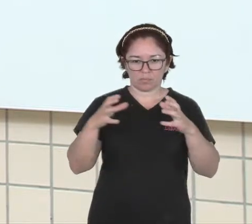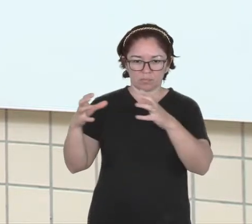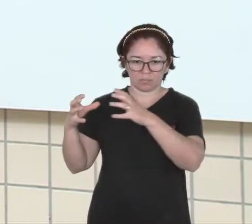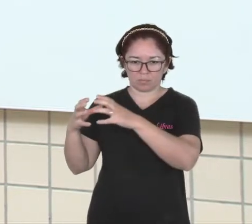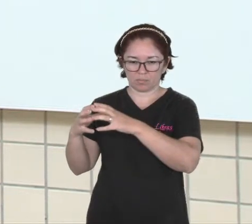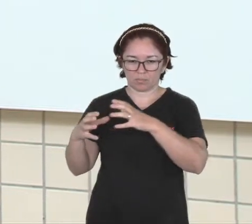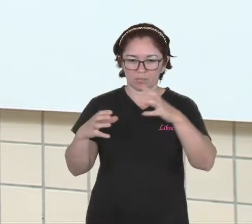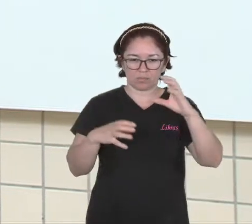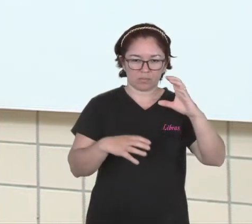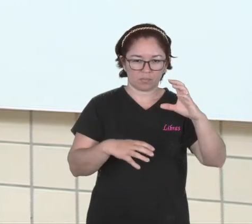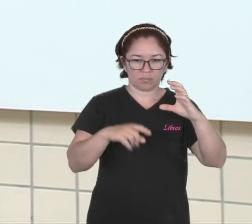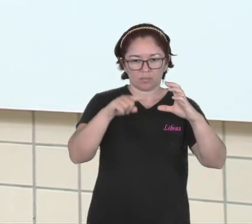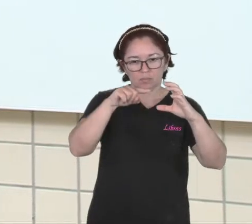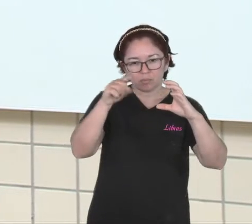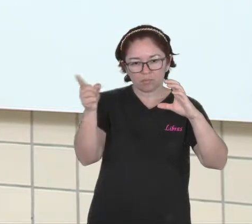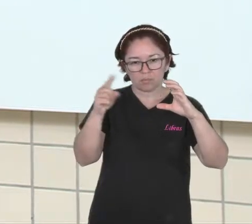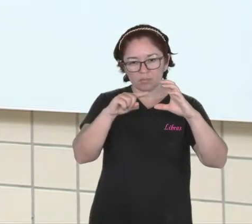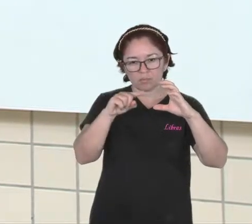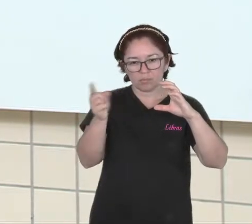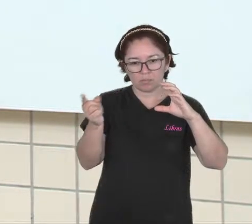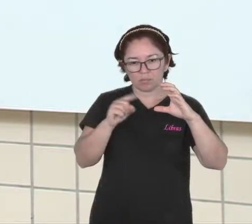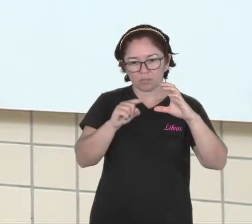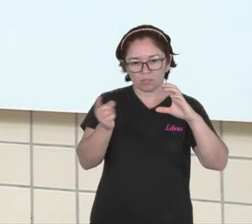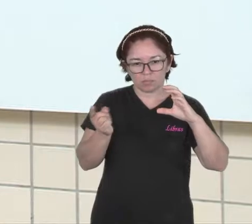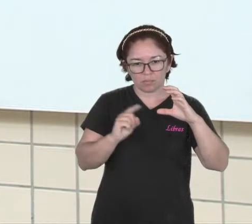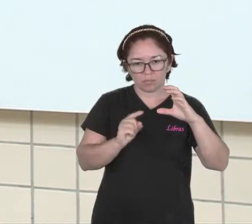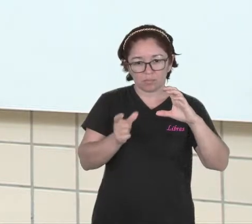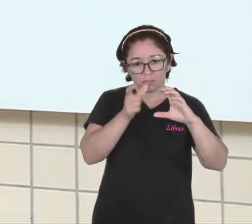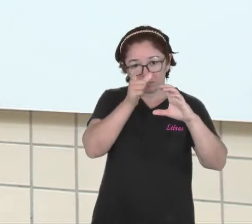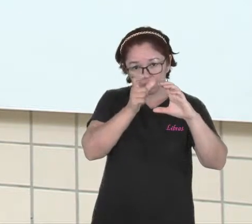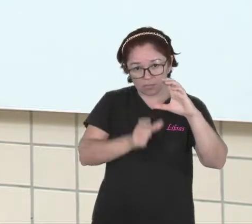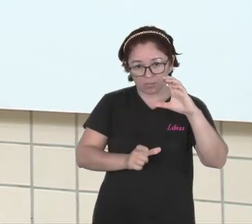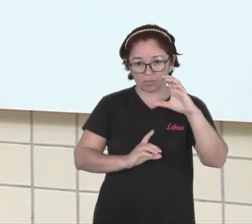domínio, tudo bem? Então, domínio